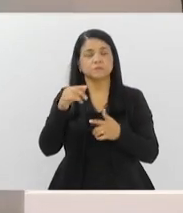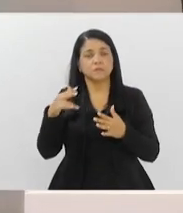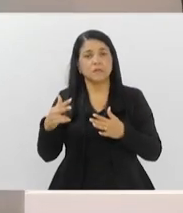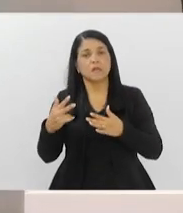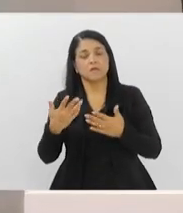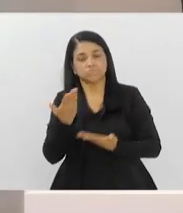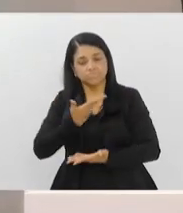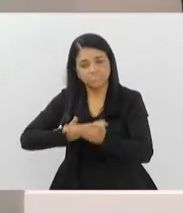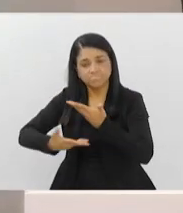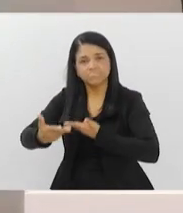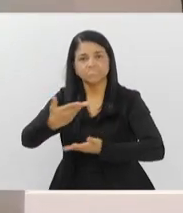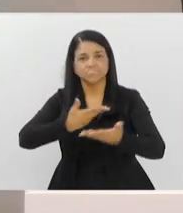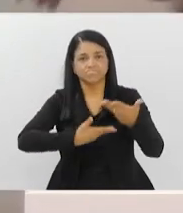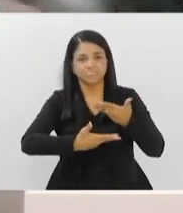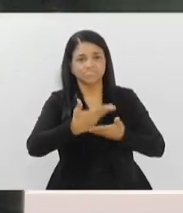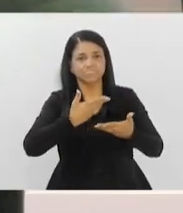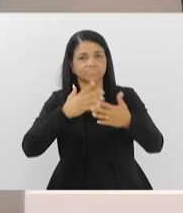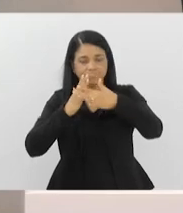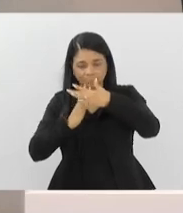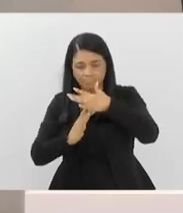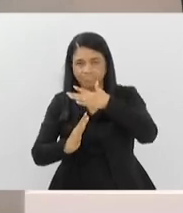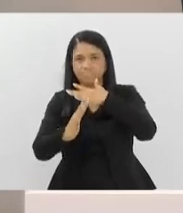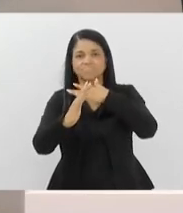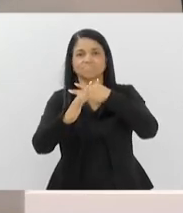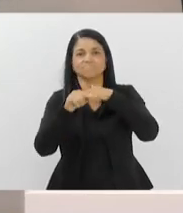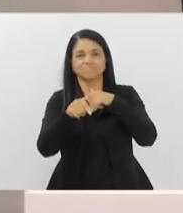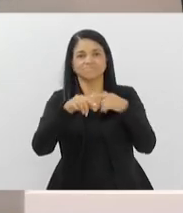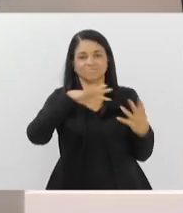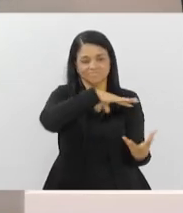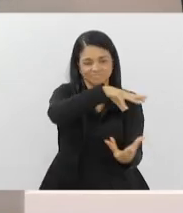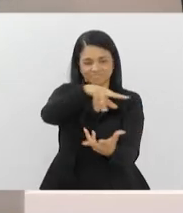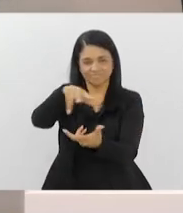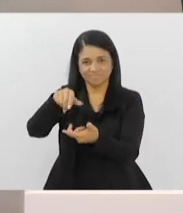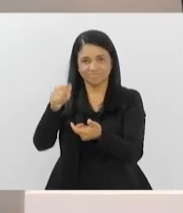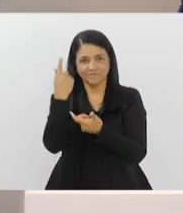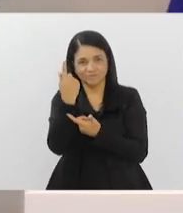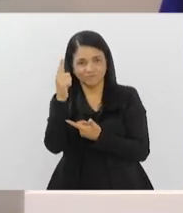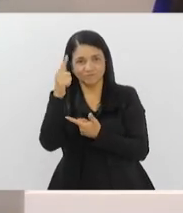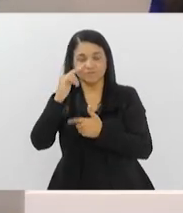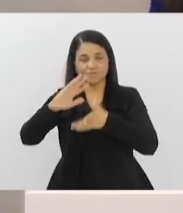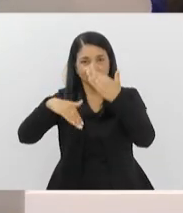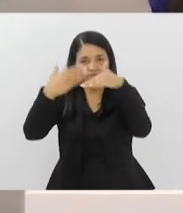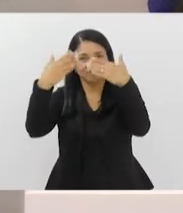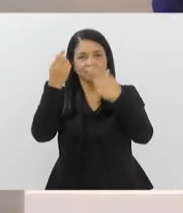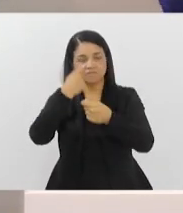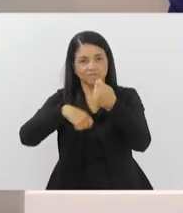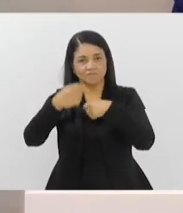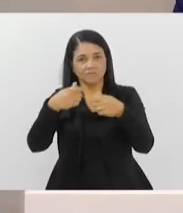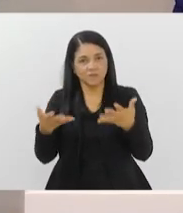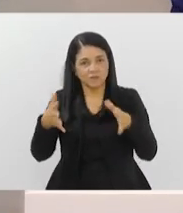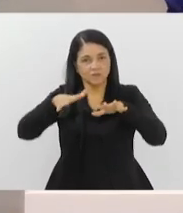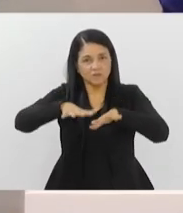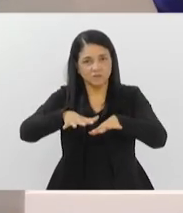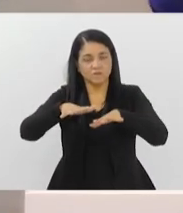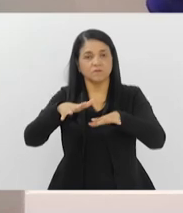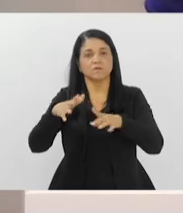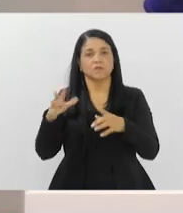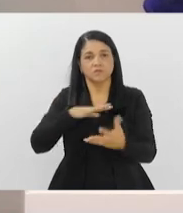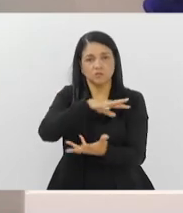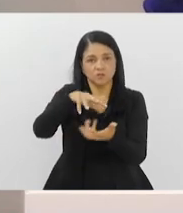pontes que transcendam fronteiras geográficas, promovendo um crescimento econômico, inclusivo e